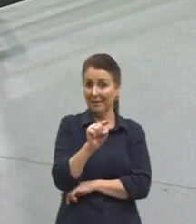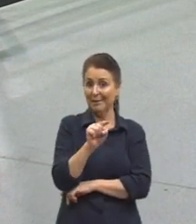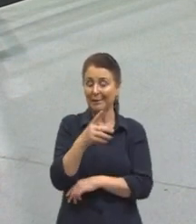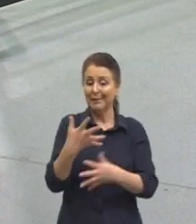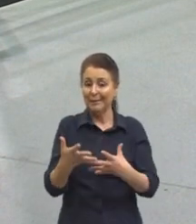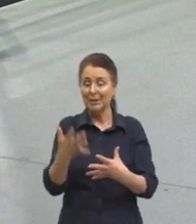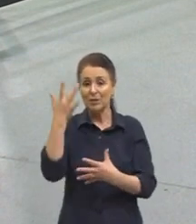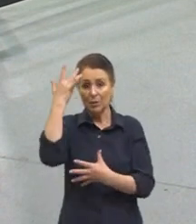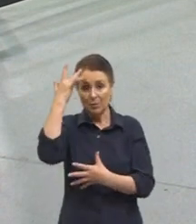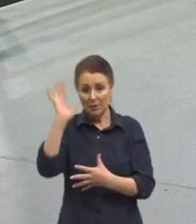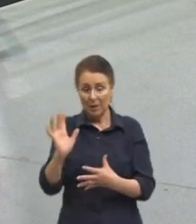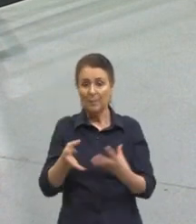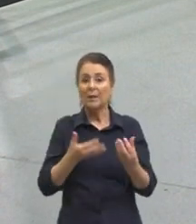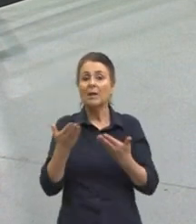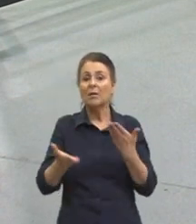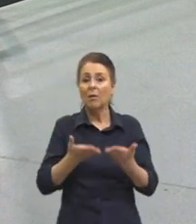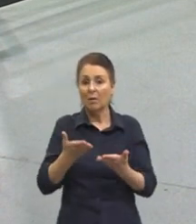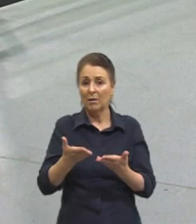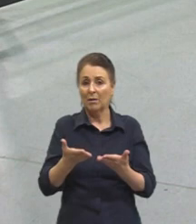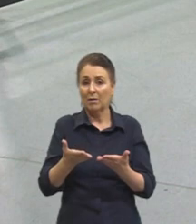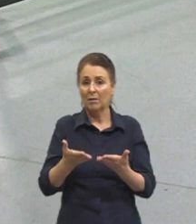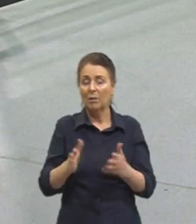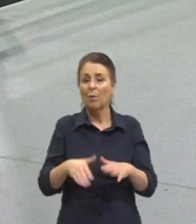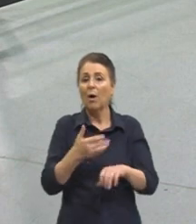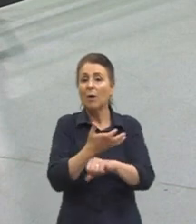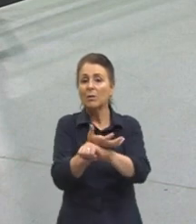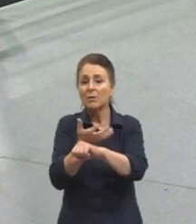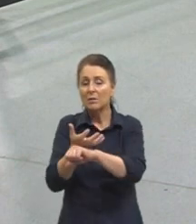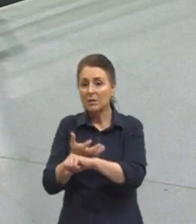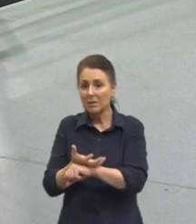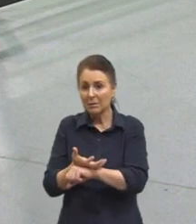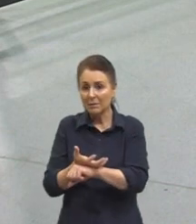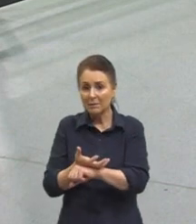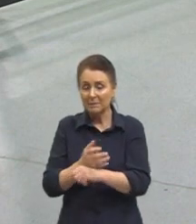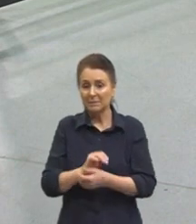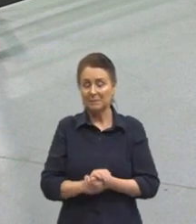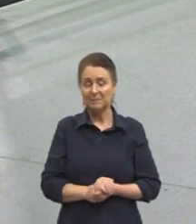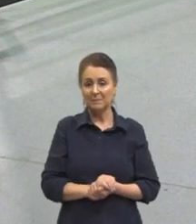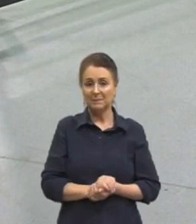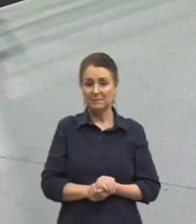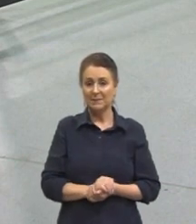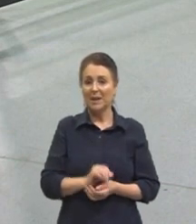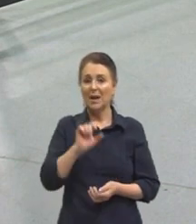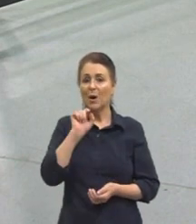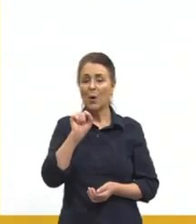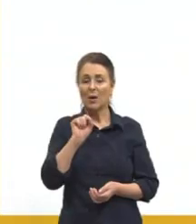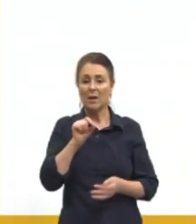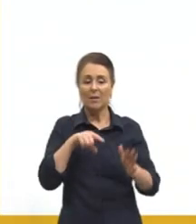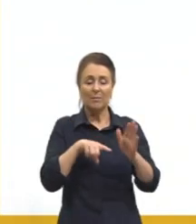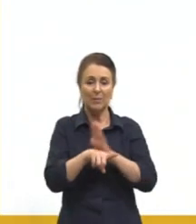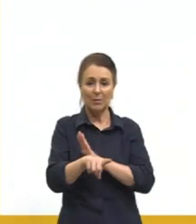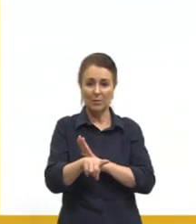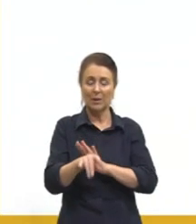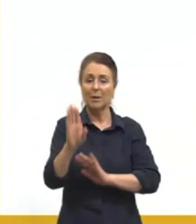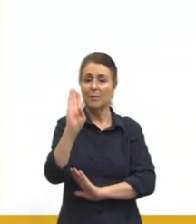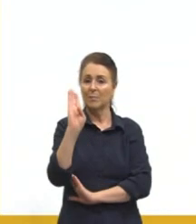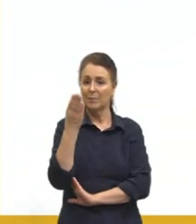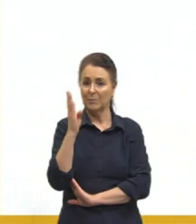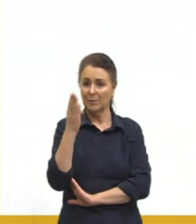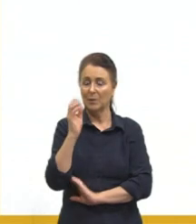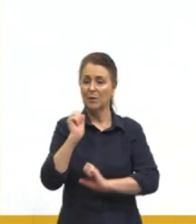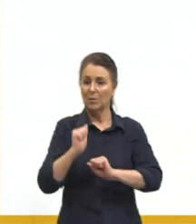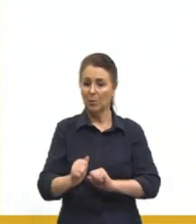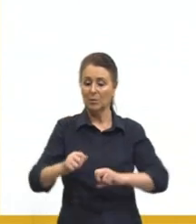briga deu furto aí da questão então que que traz essa questão de biologia que pode